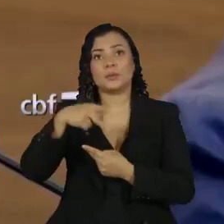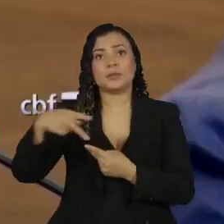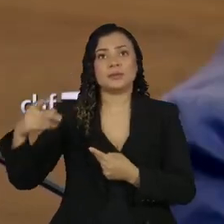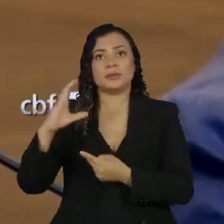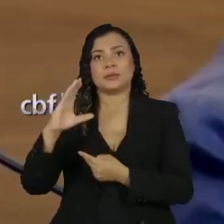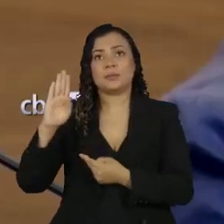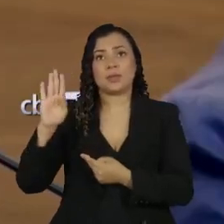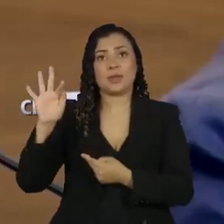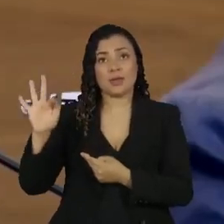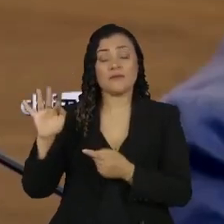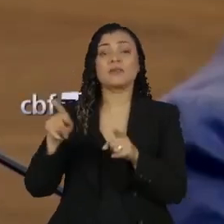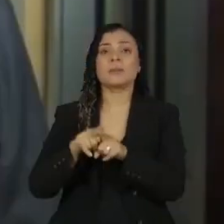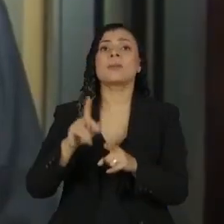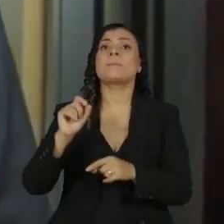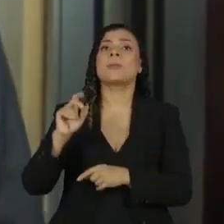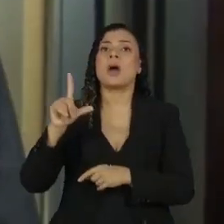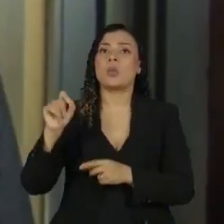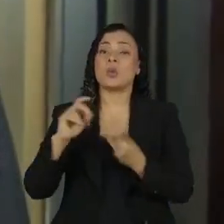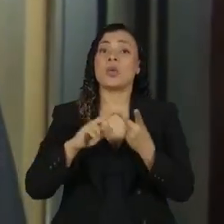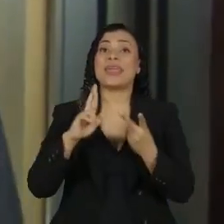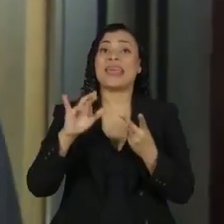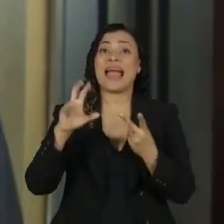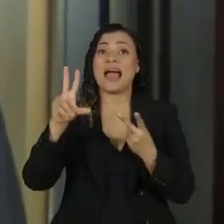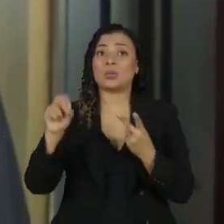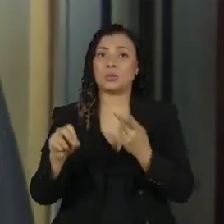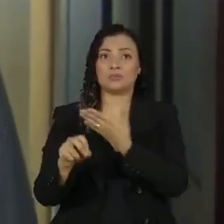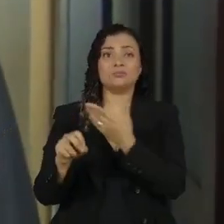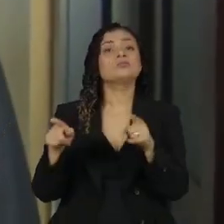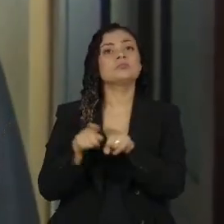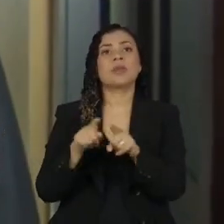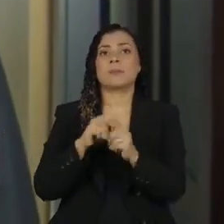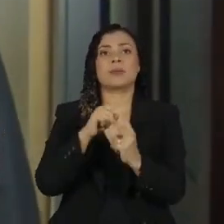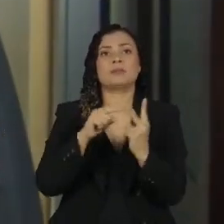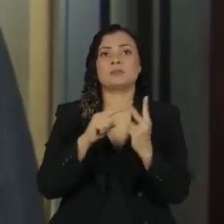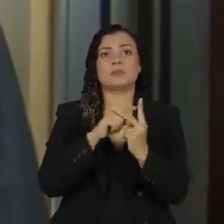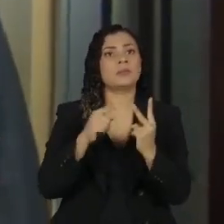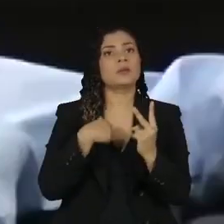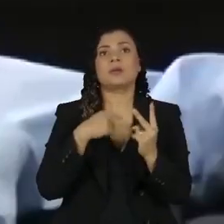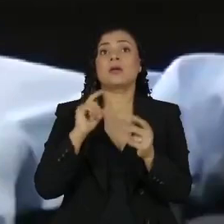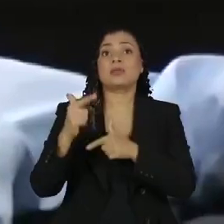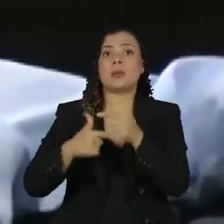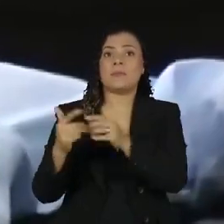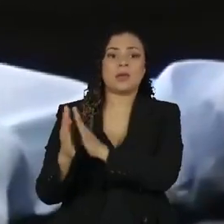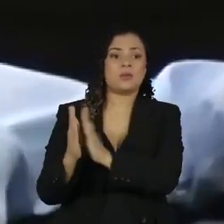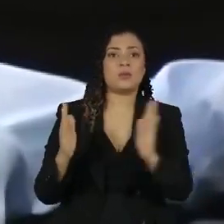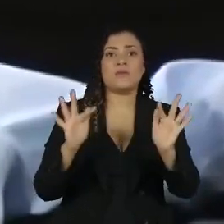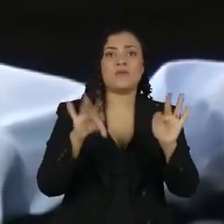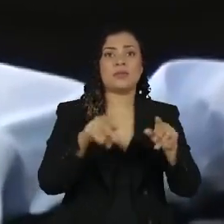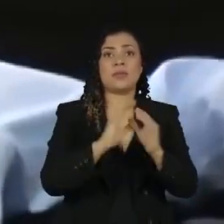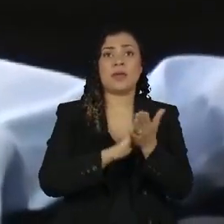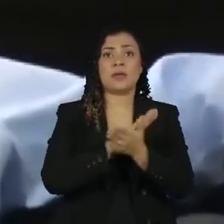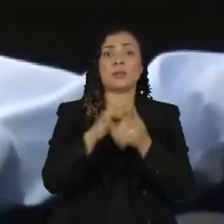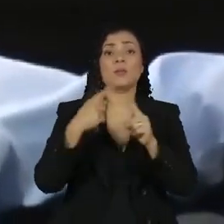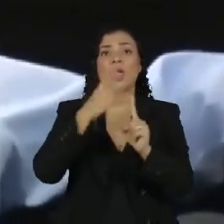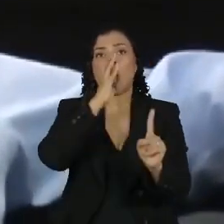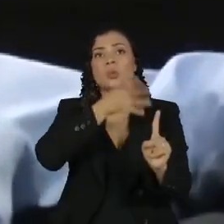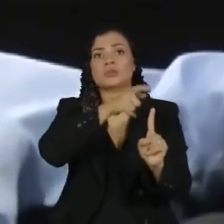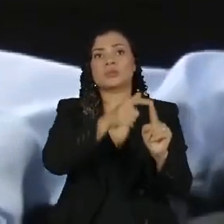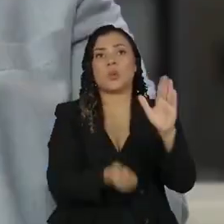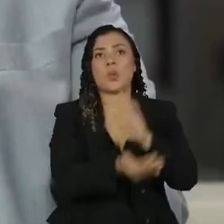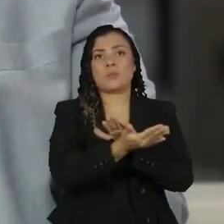CBF Marco Paulo delnero e Ricardo Teixeira também não concluíram os mandatos afastados sob acusações de